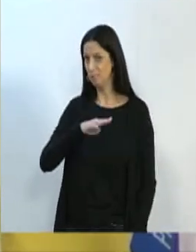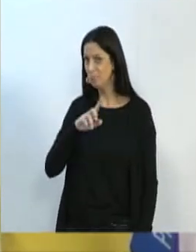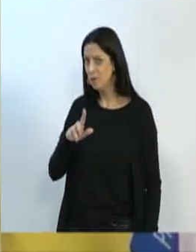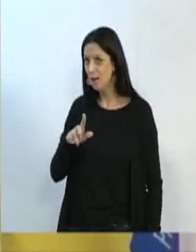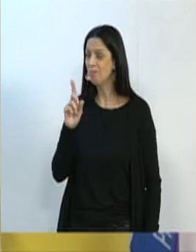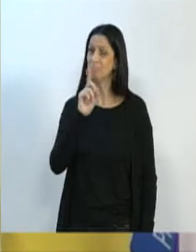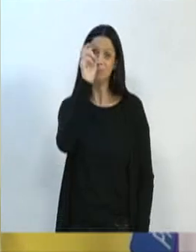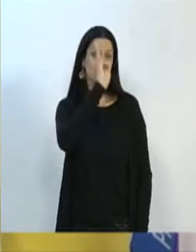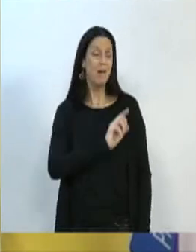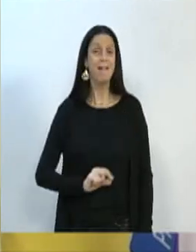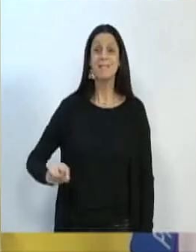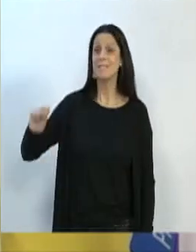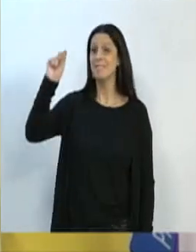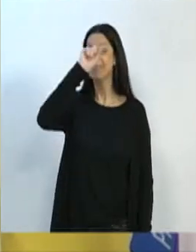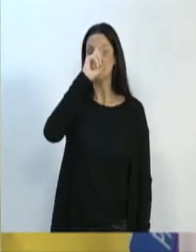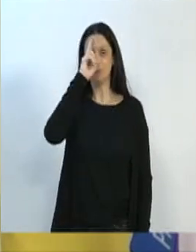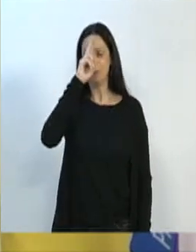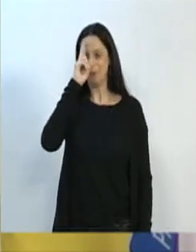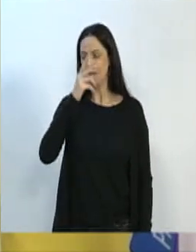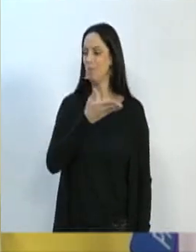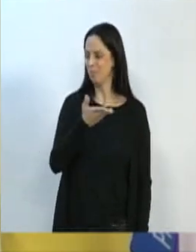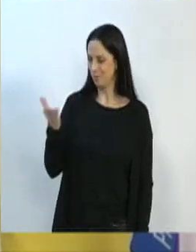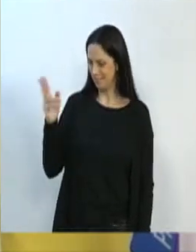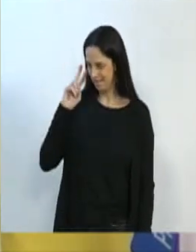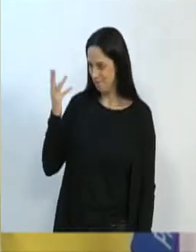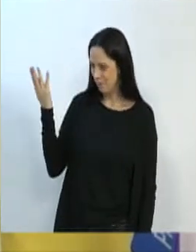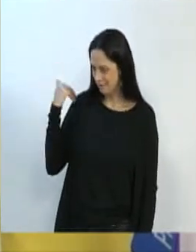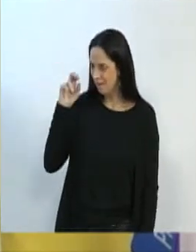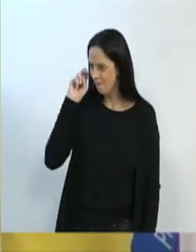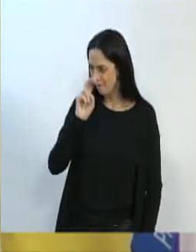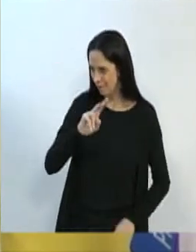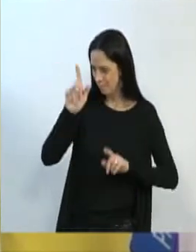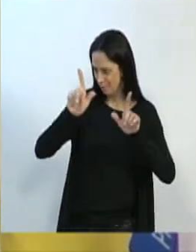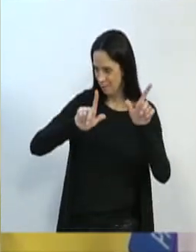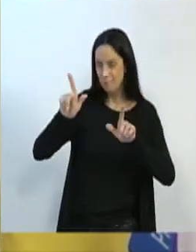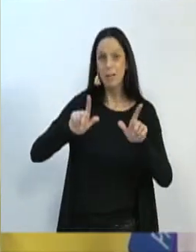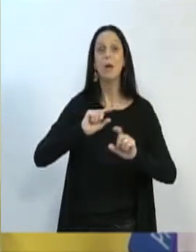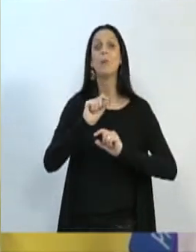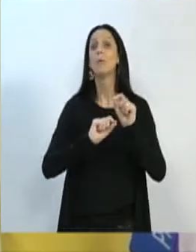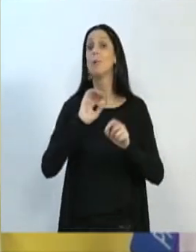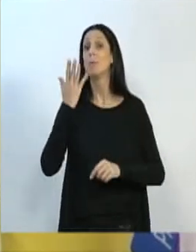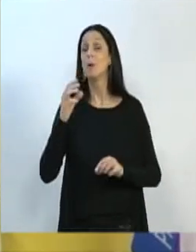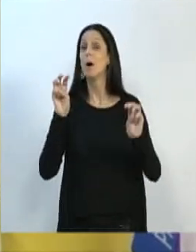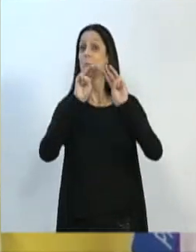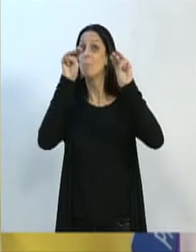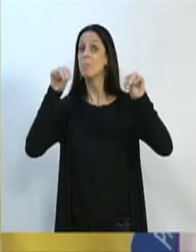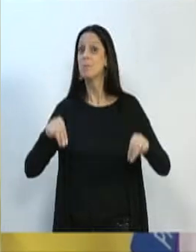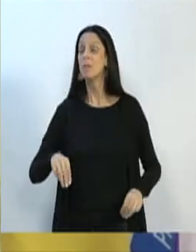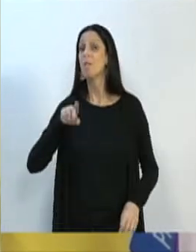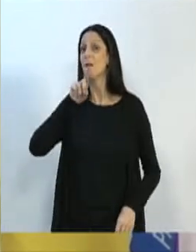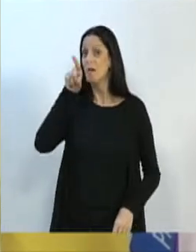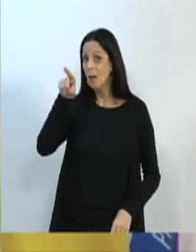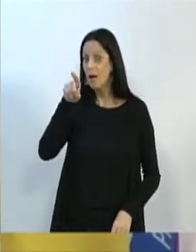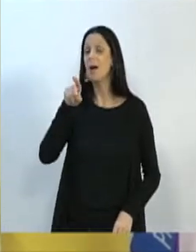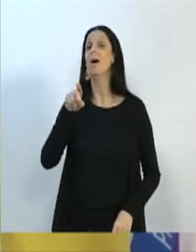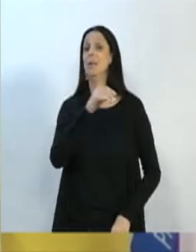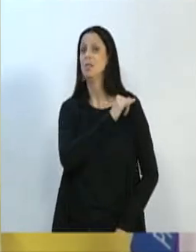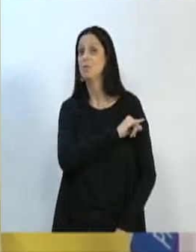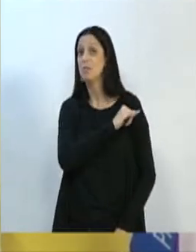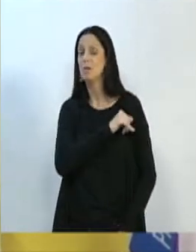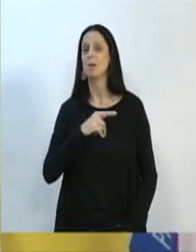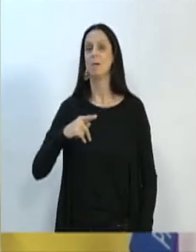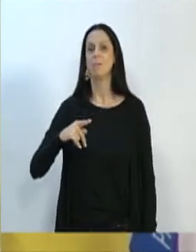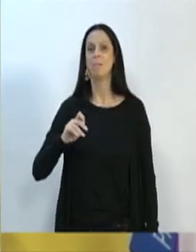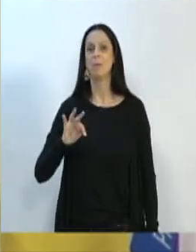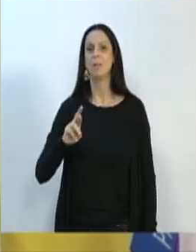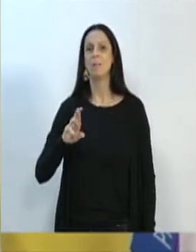do Brasil inteiro eu lembro que todos vocês viram na televisão no passado a condição do Museu Imperial de Petrópolis por exemplo a